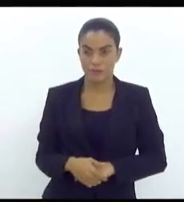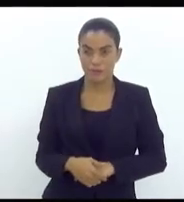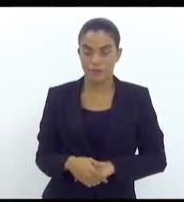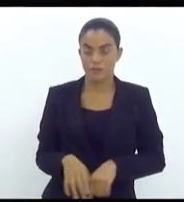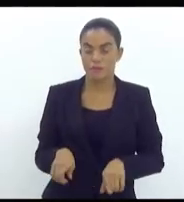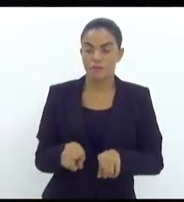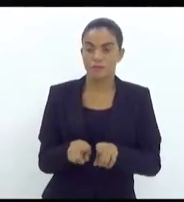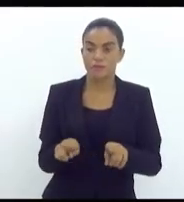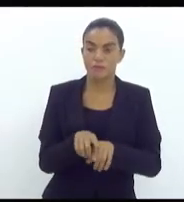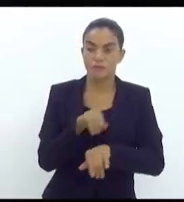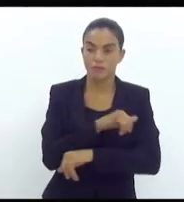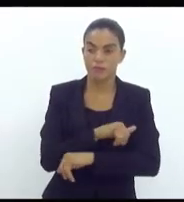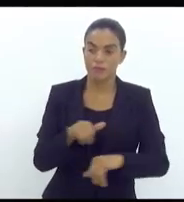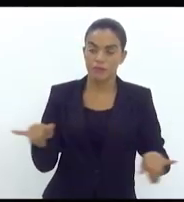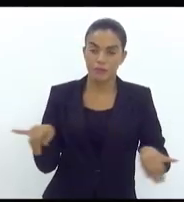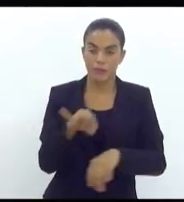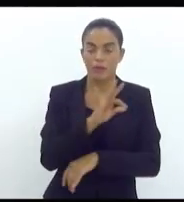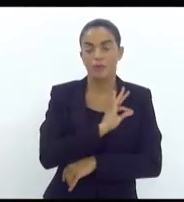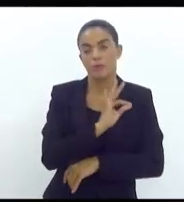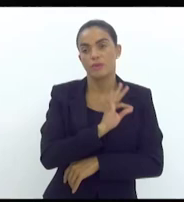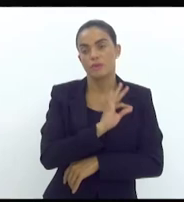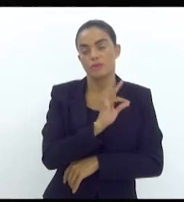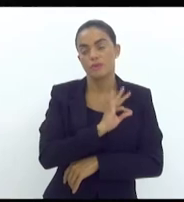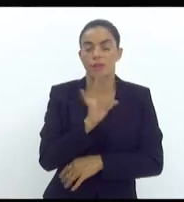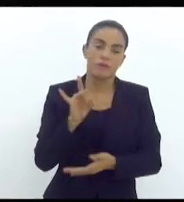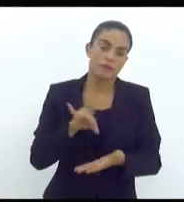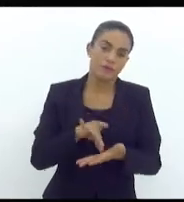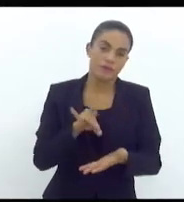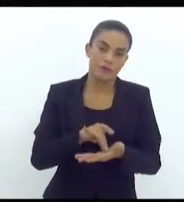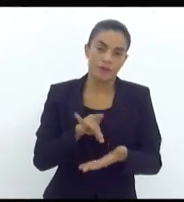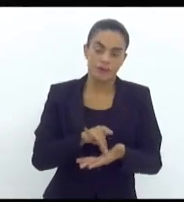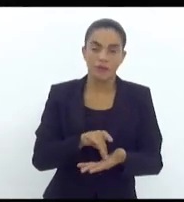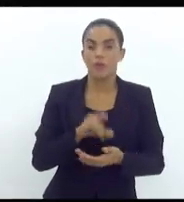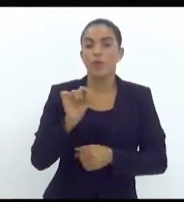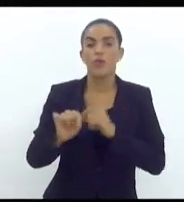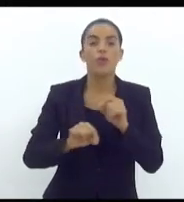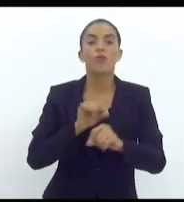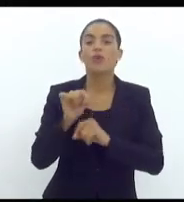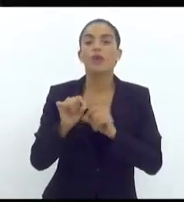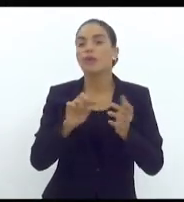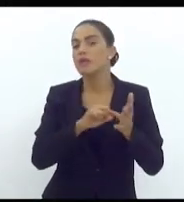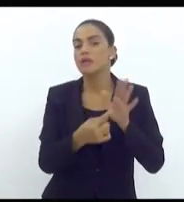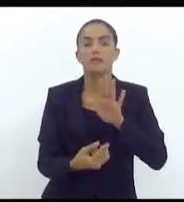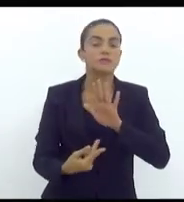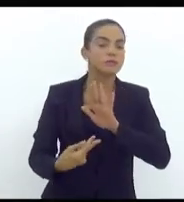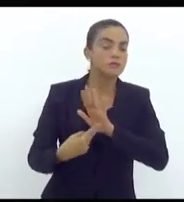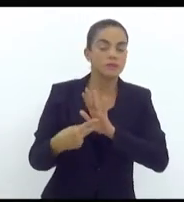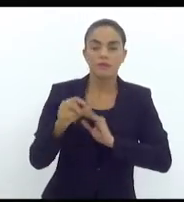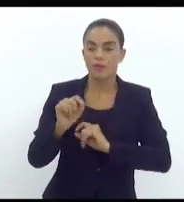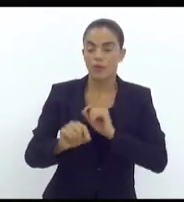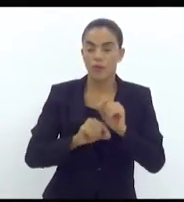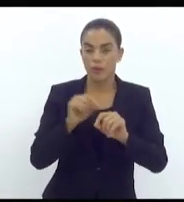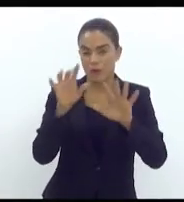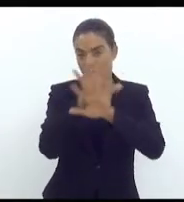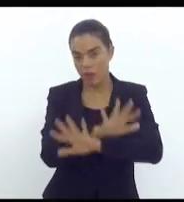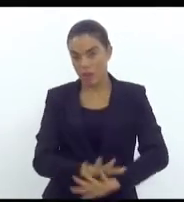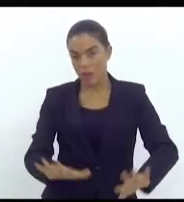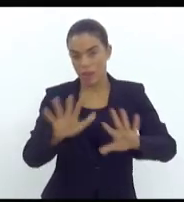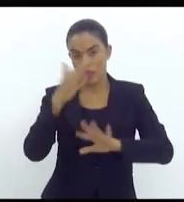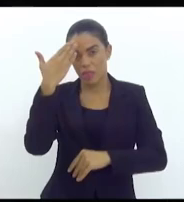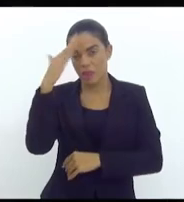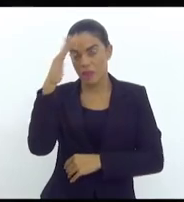e diz que os policiais na verdade o que ele quis dizer o que está subentendido